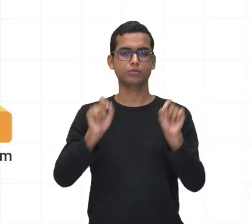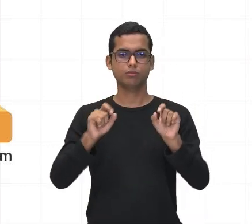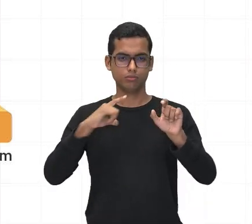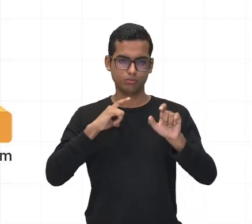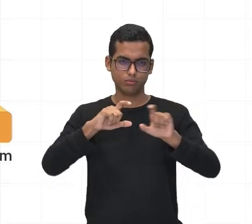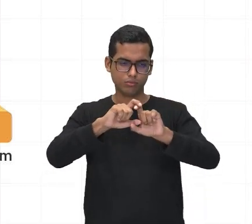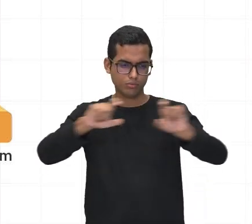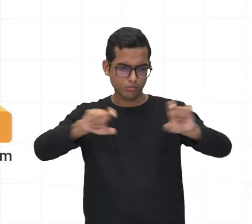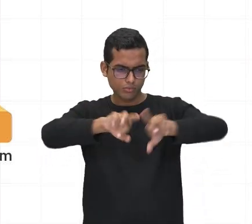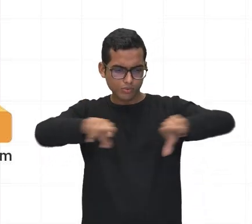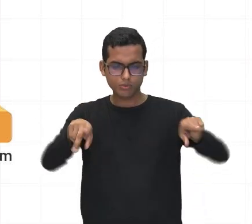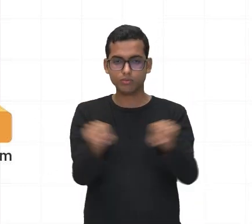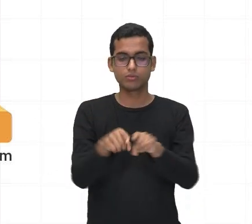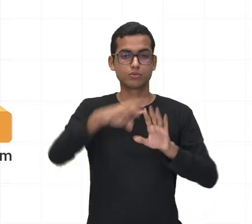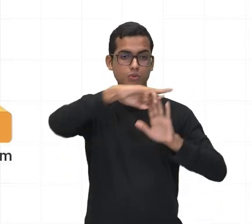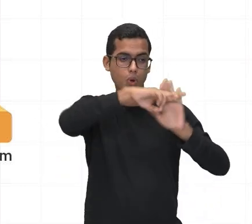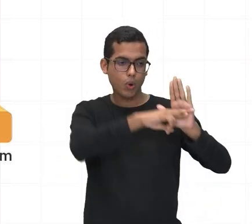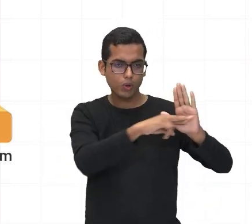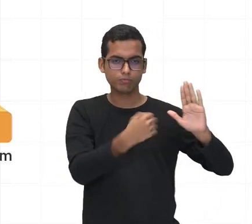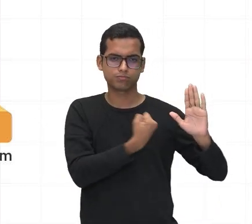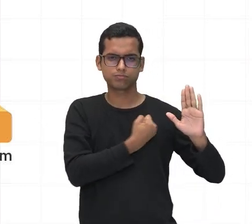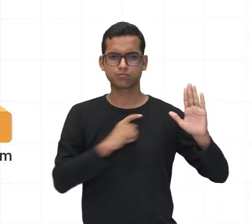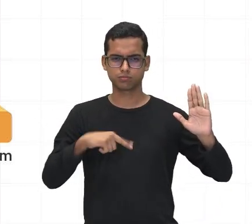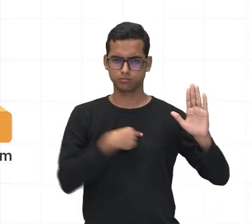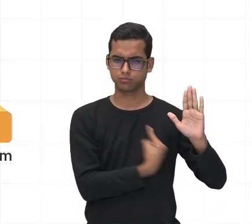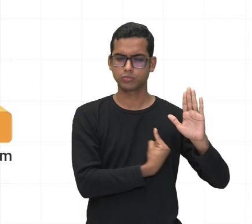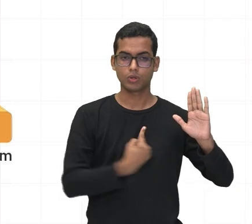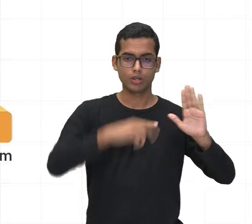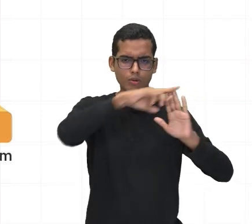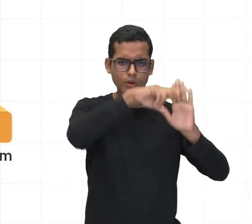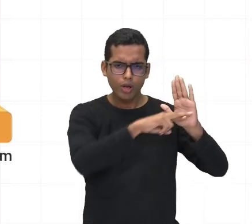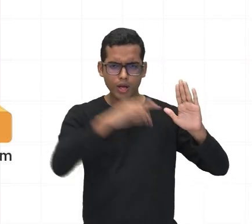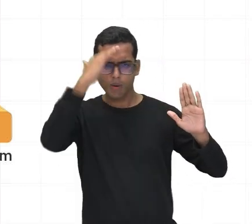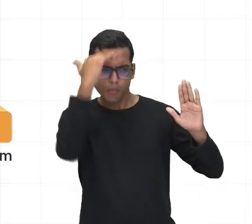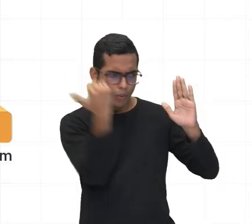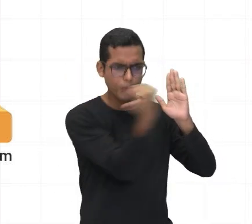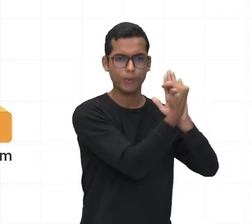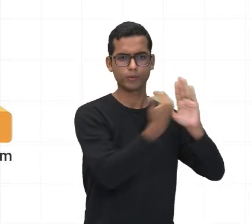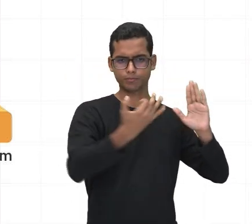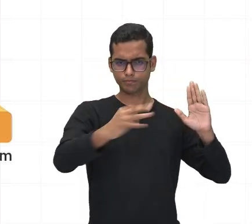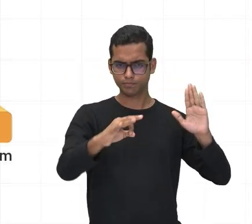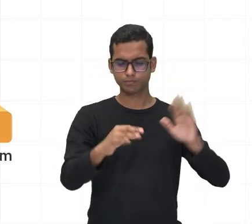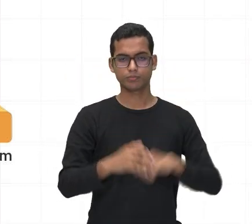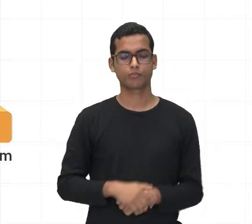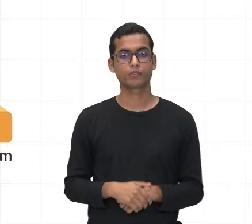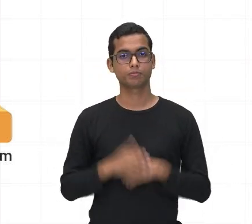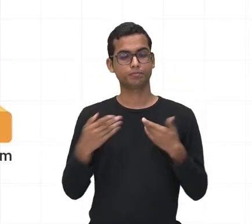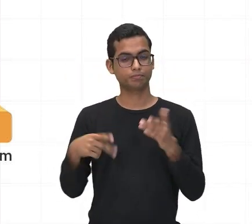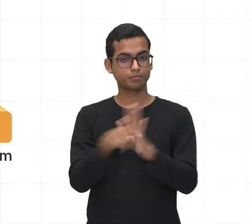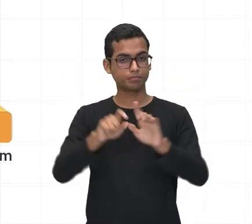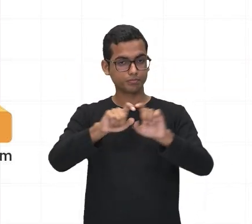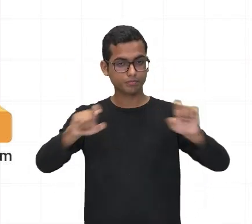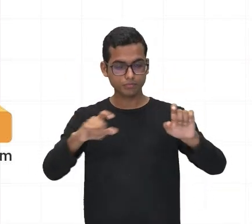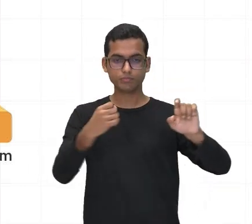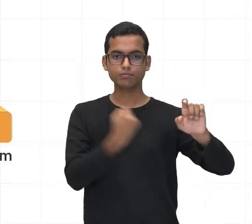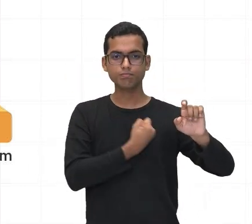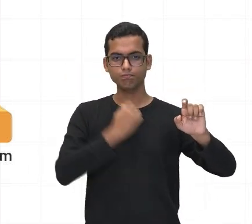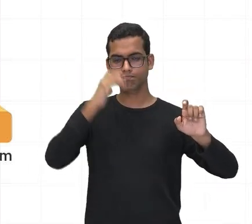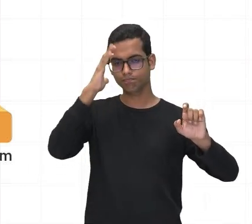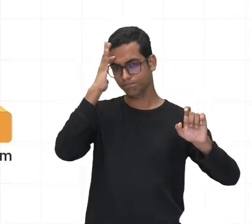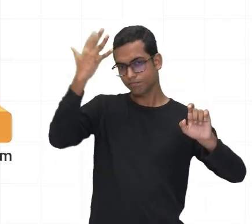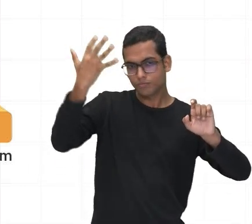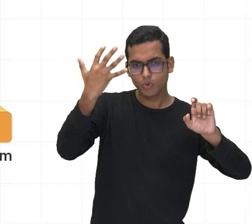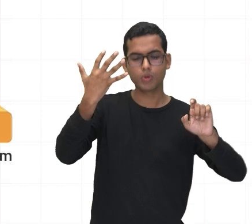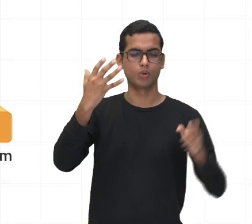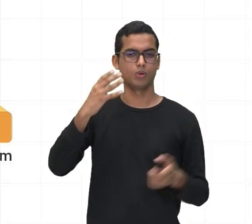de operações que tem regras para nós resolvermos? Então, para resolvermos expressão numérica,